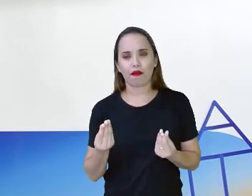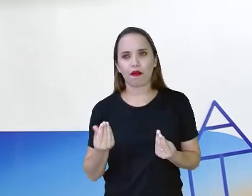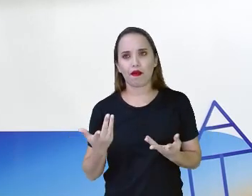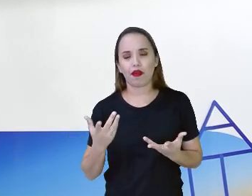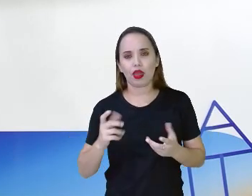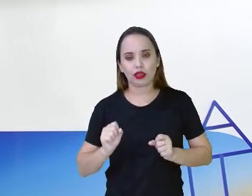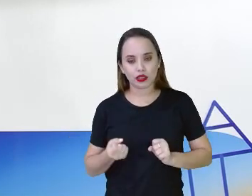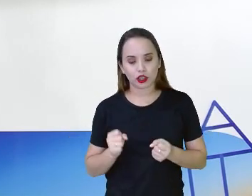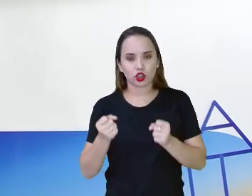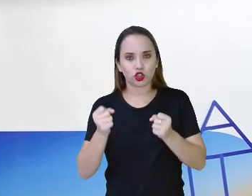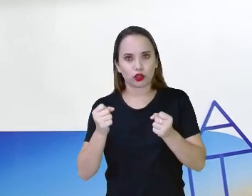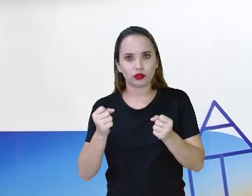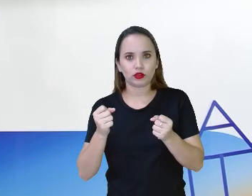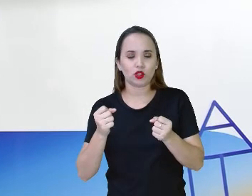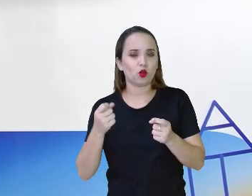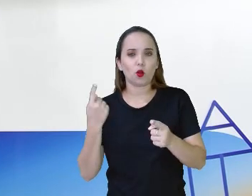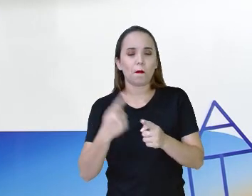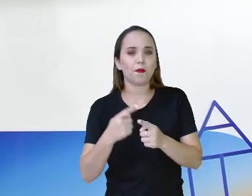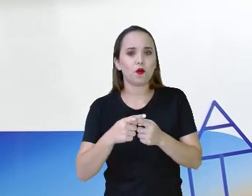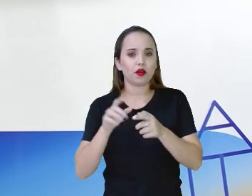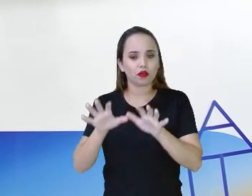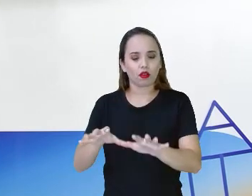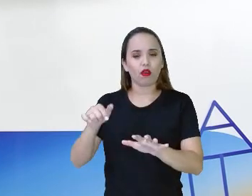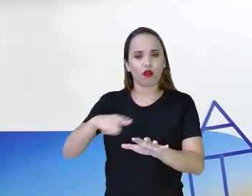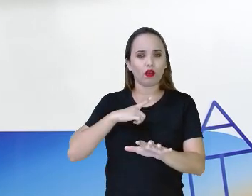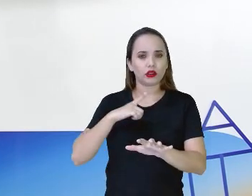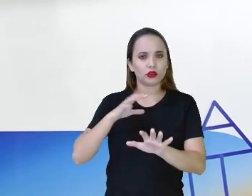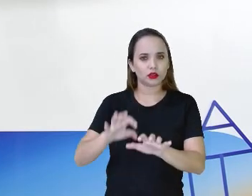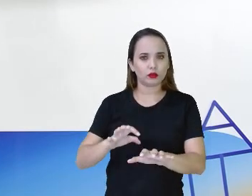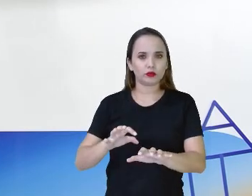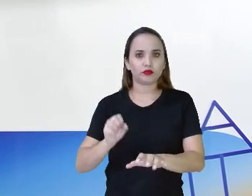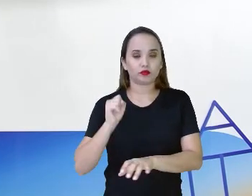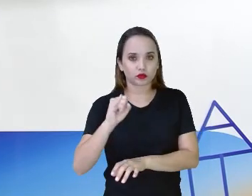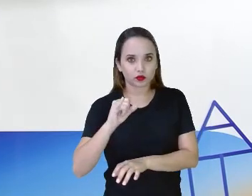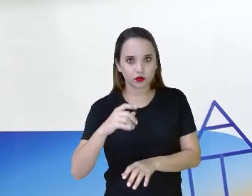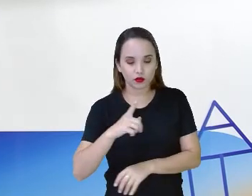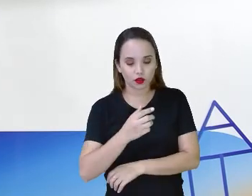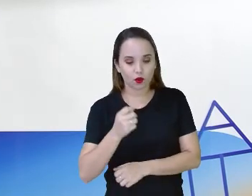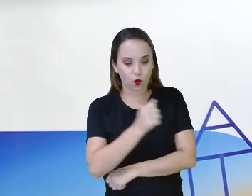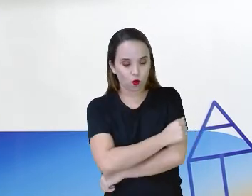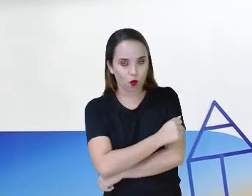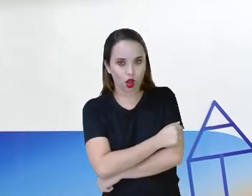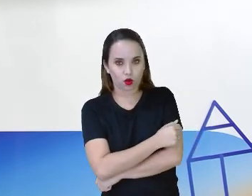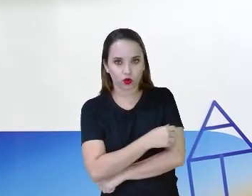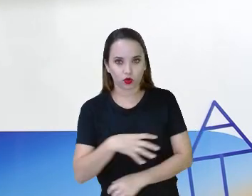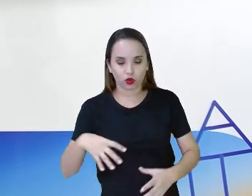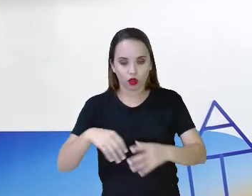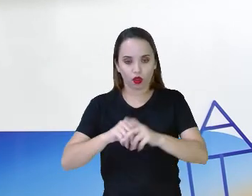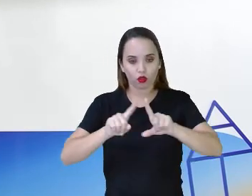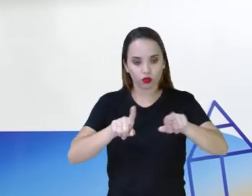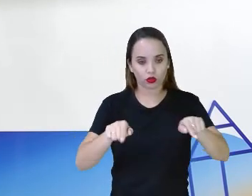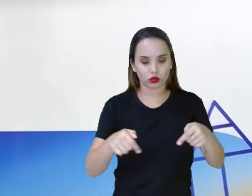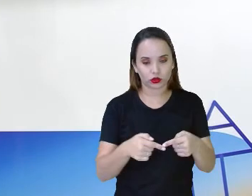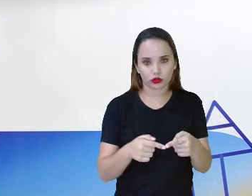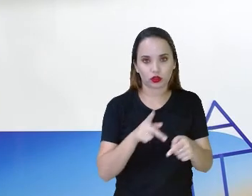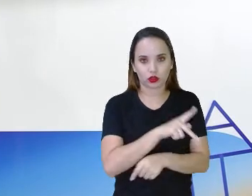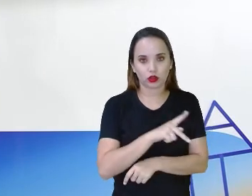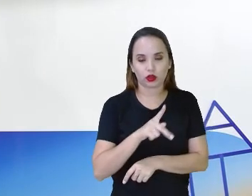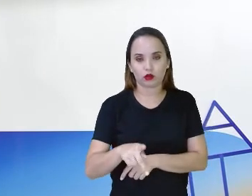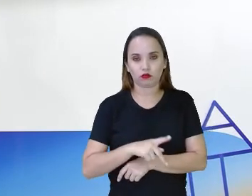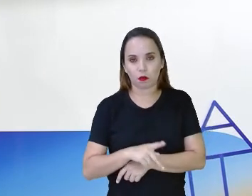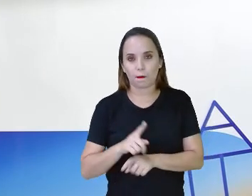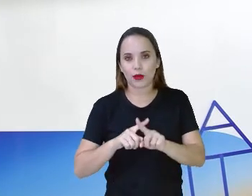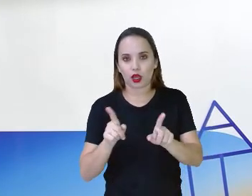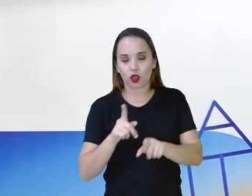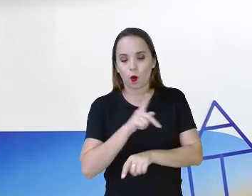dessa agitação. Se o estudante está na sala de aula e ele não consegue, ele até escuta o professor, mas ele não